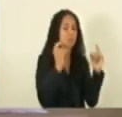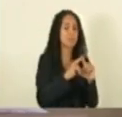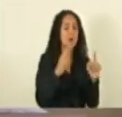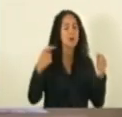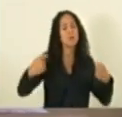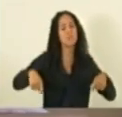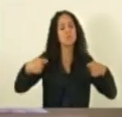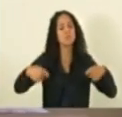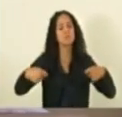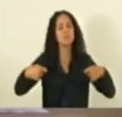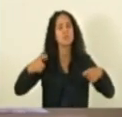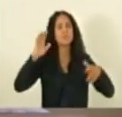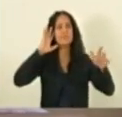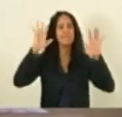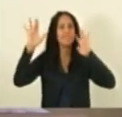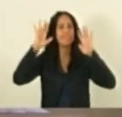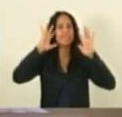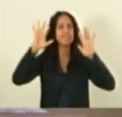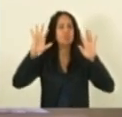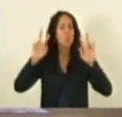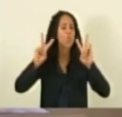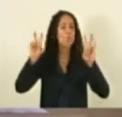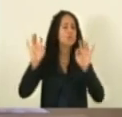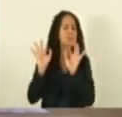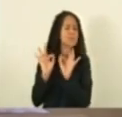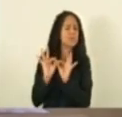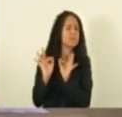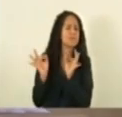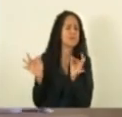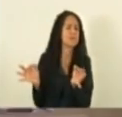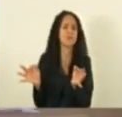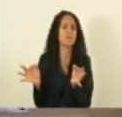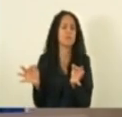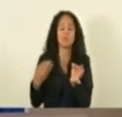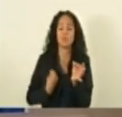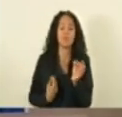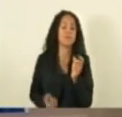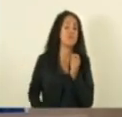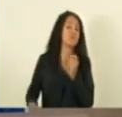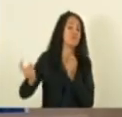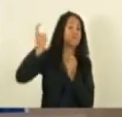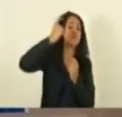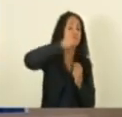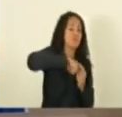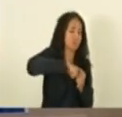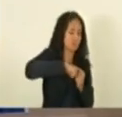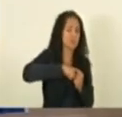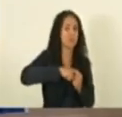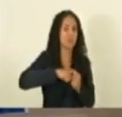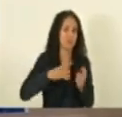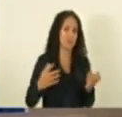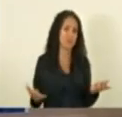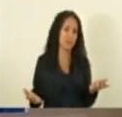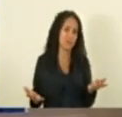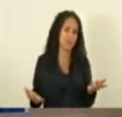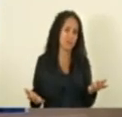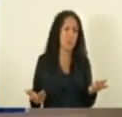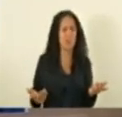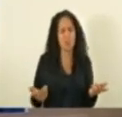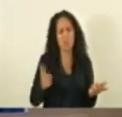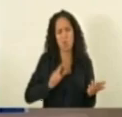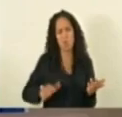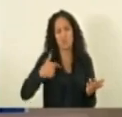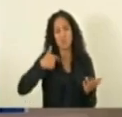precisa talvez retomar a questões simples da vida E quem sou eu para ficar dando lição